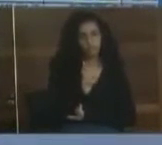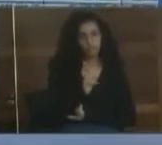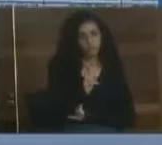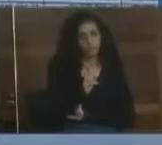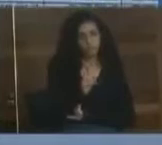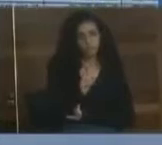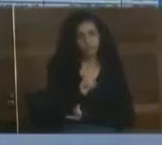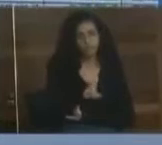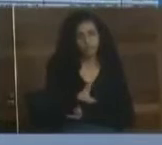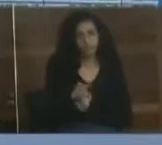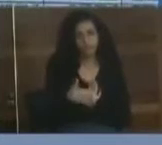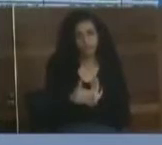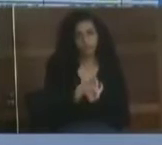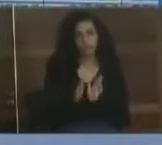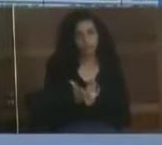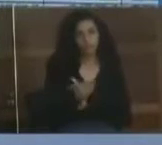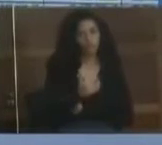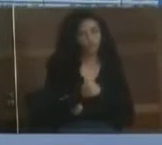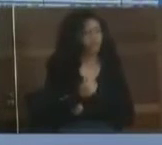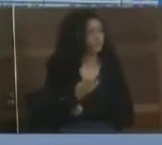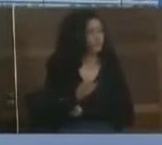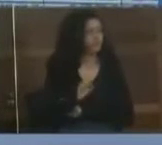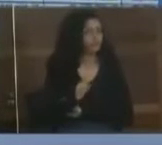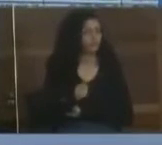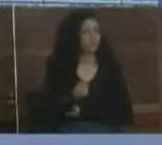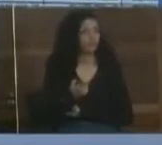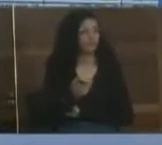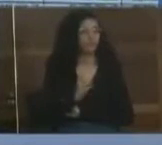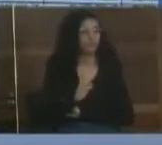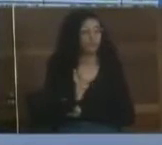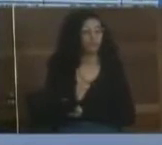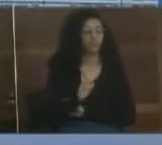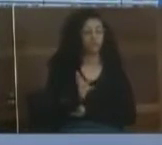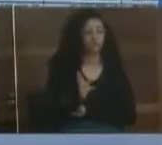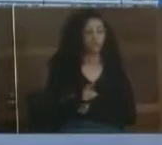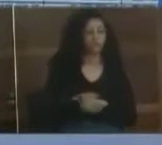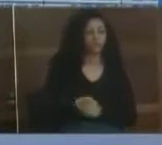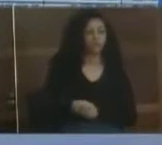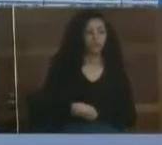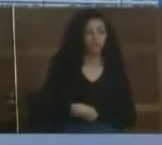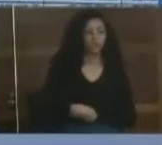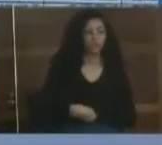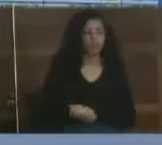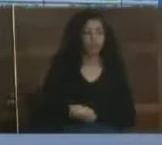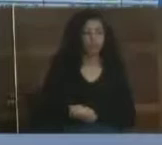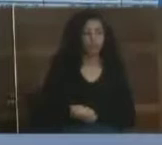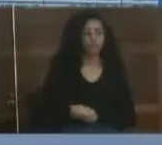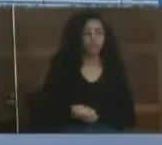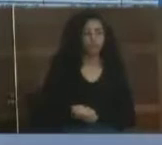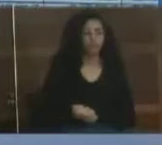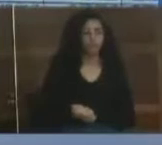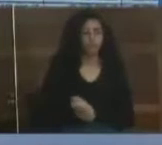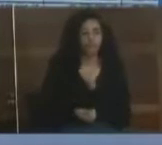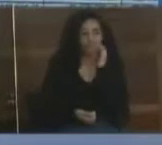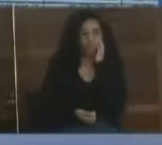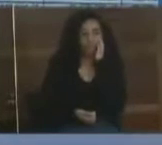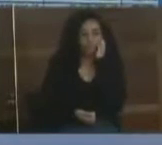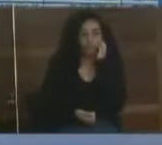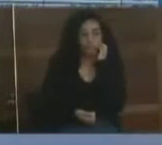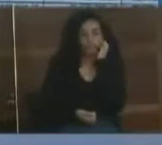quadrimestre de 1 milhão 514 mil reais despesa empenhada até o 3º quadrimestre de cinco milhões